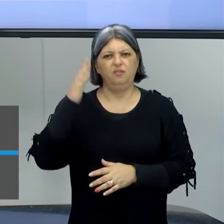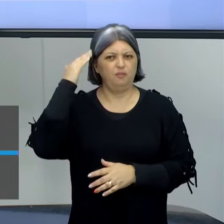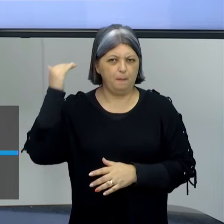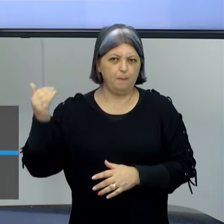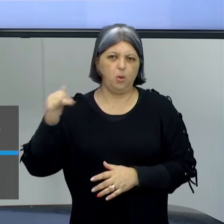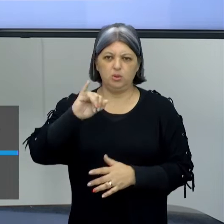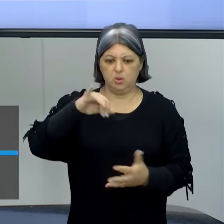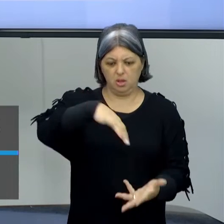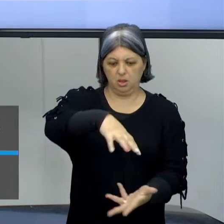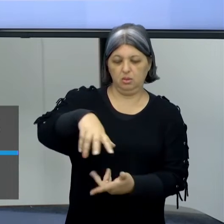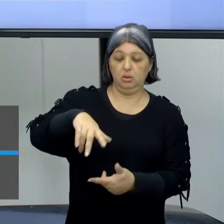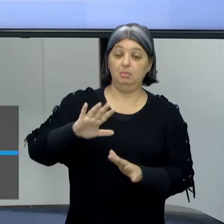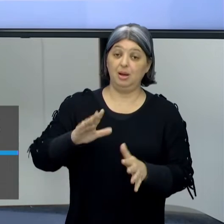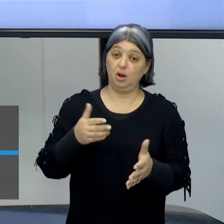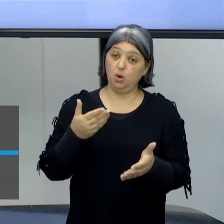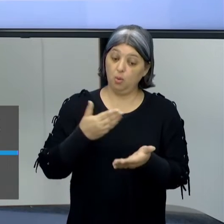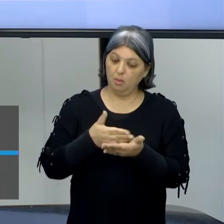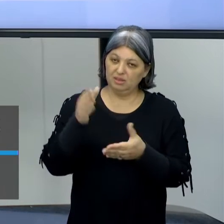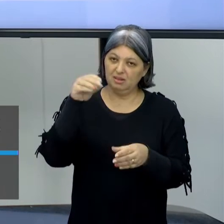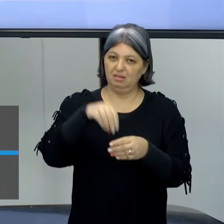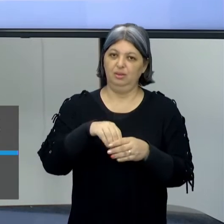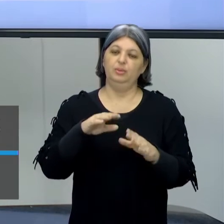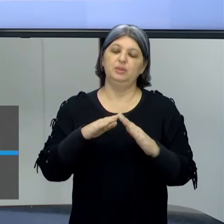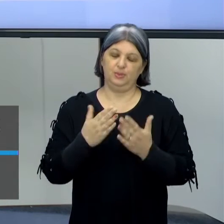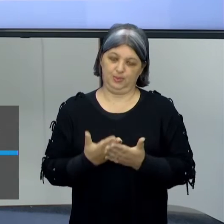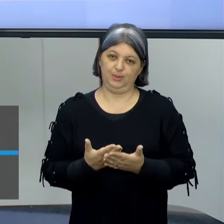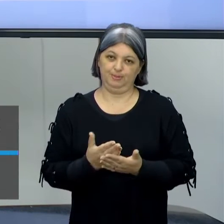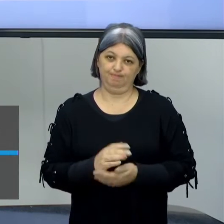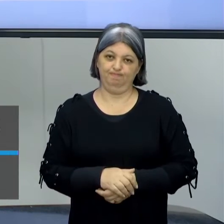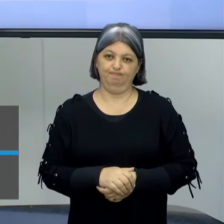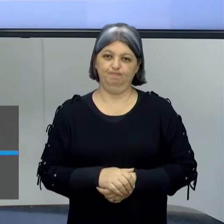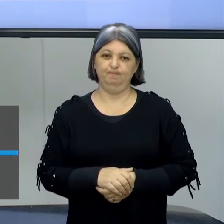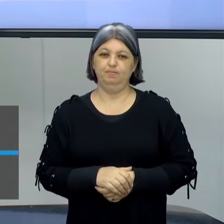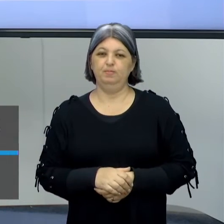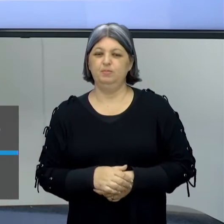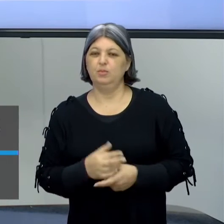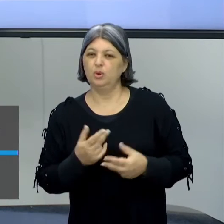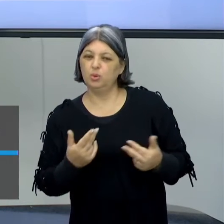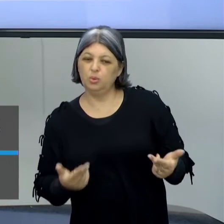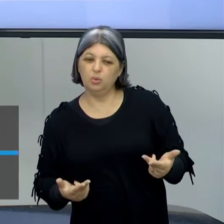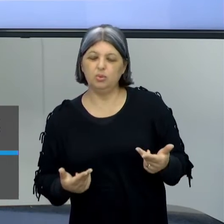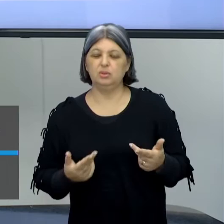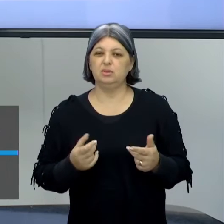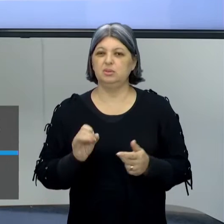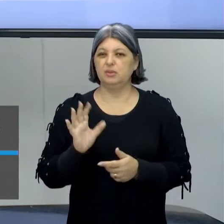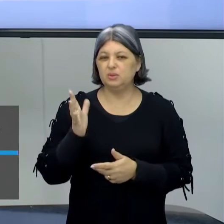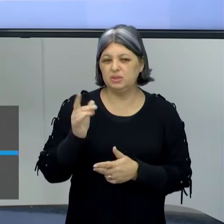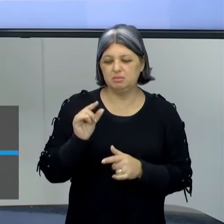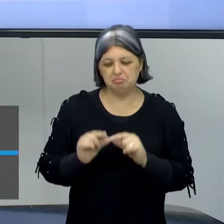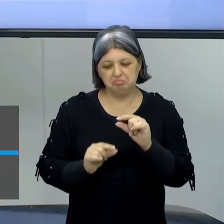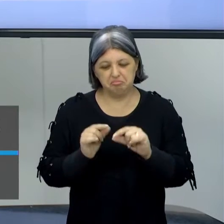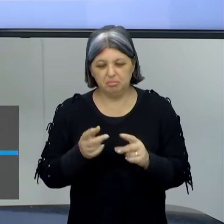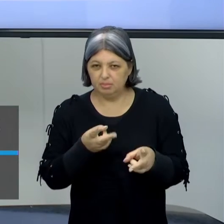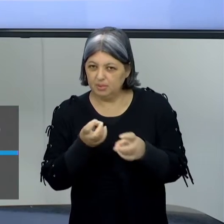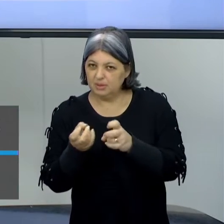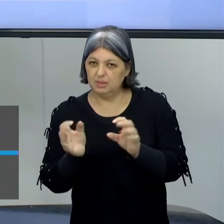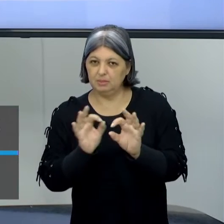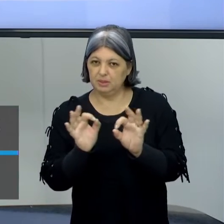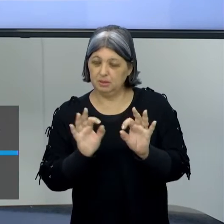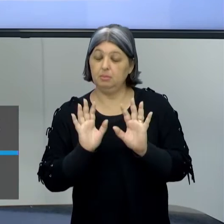isso começa aí na escola, né? Com pequenas atitudes e que elas não devem